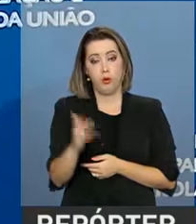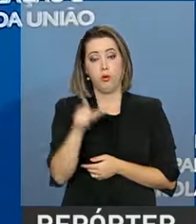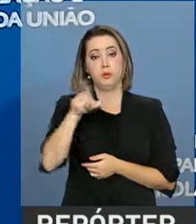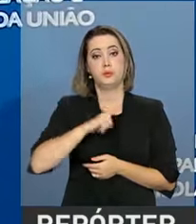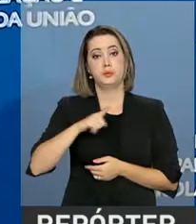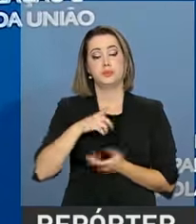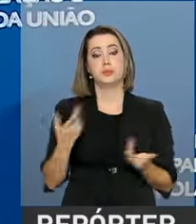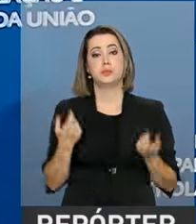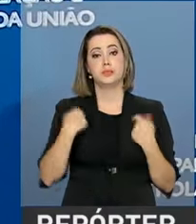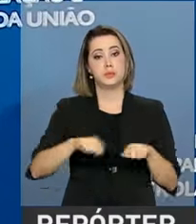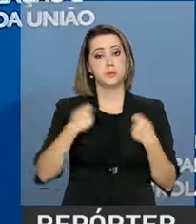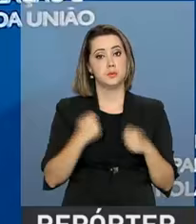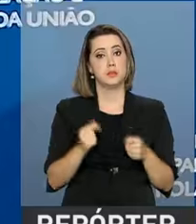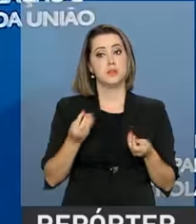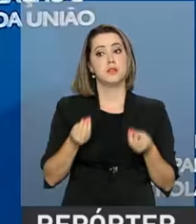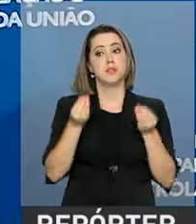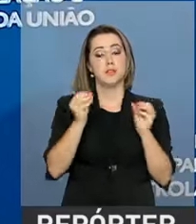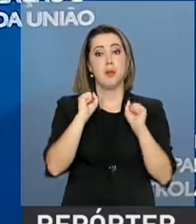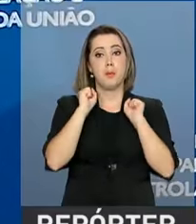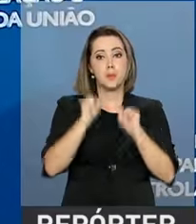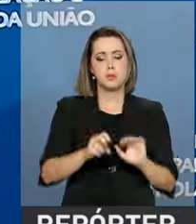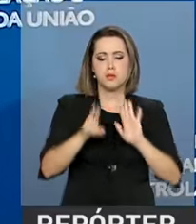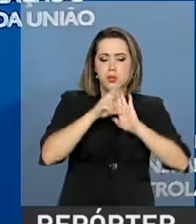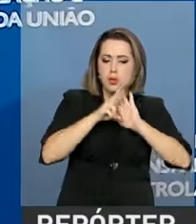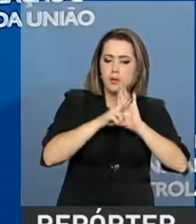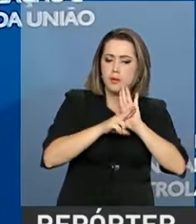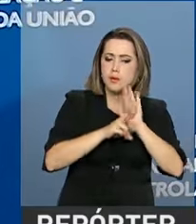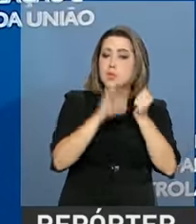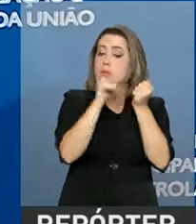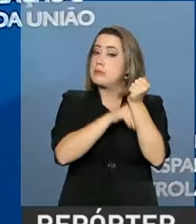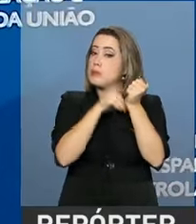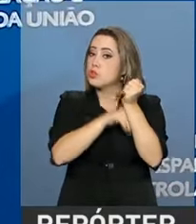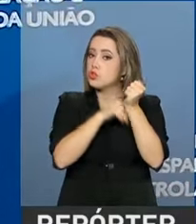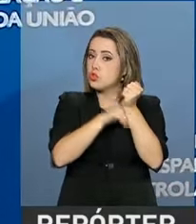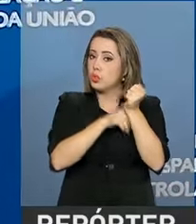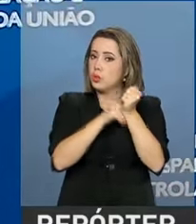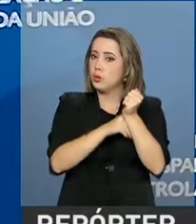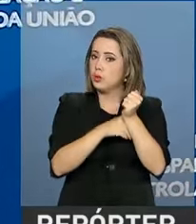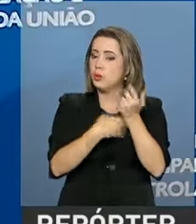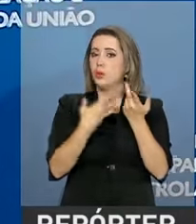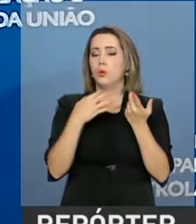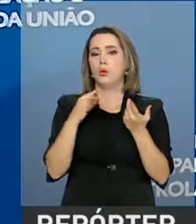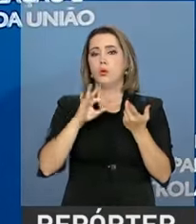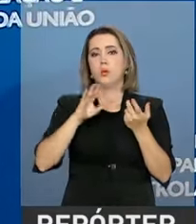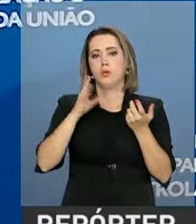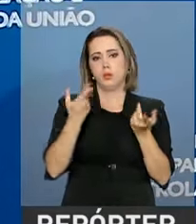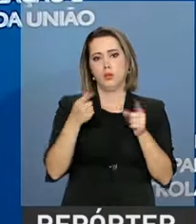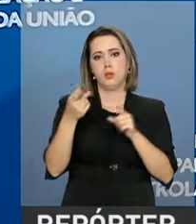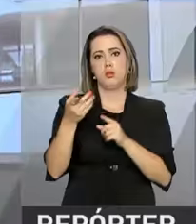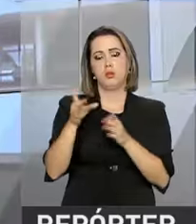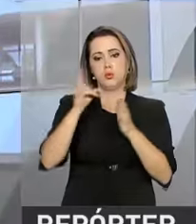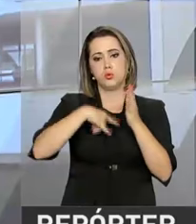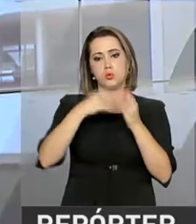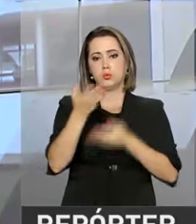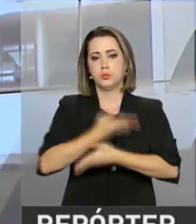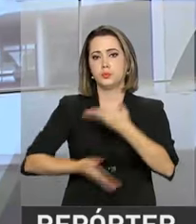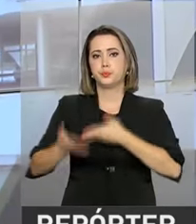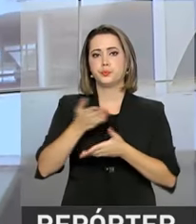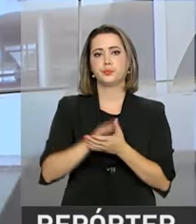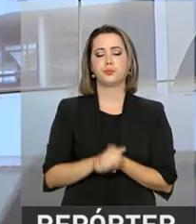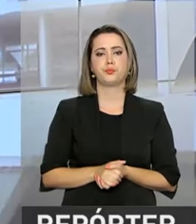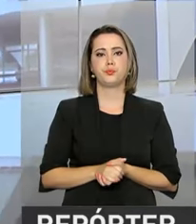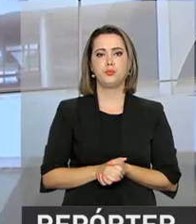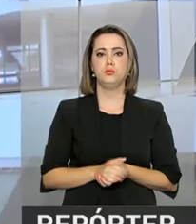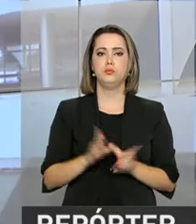de um mecanismo que garanta o sigilo e a confidencialidade da informação e do documento trocado.